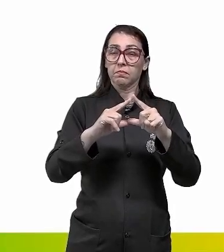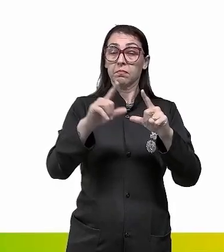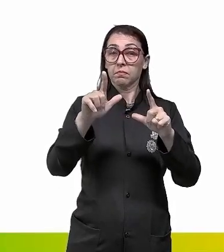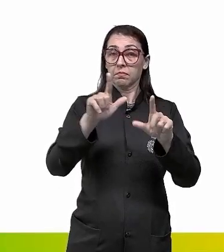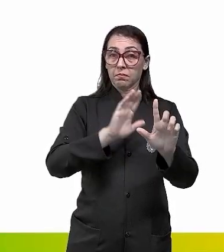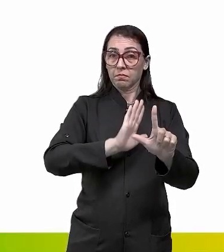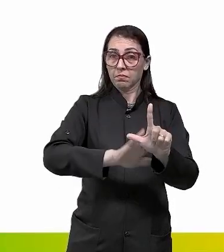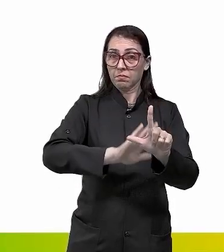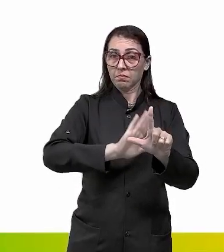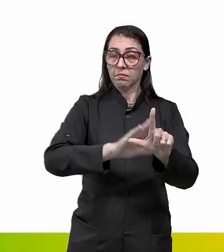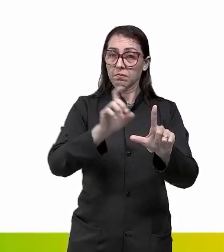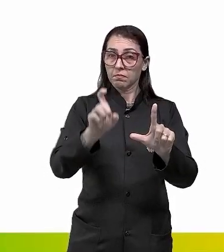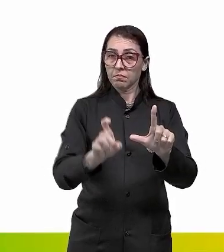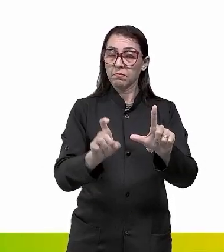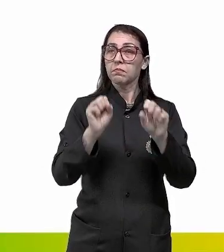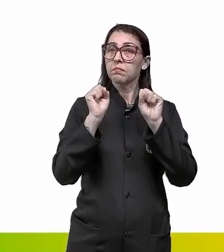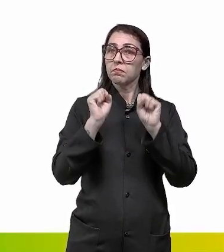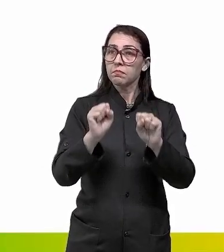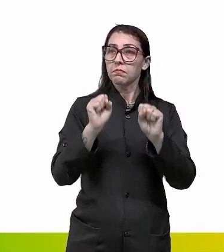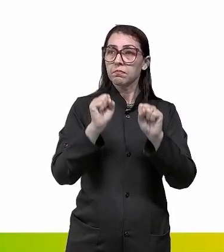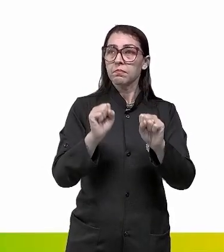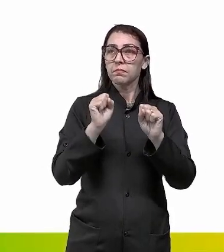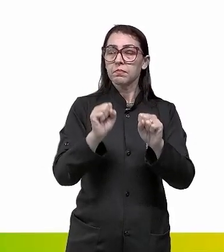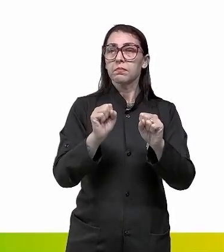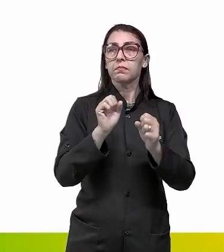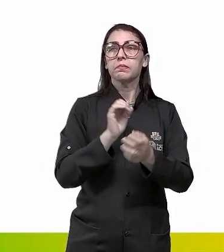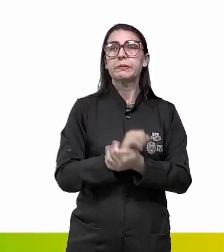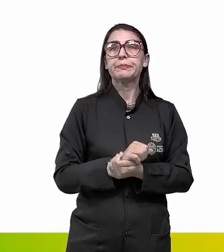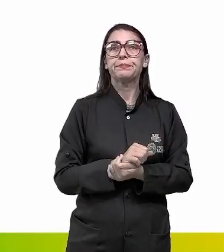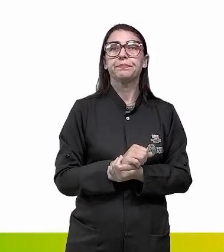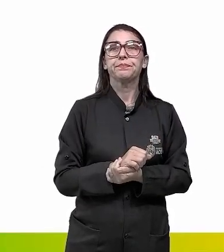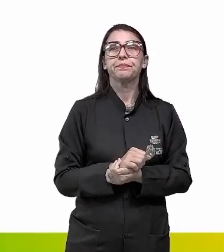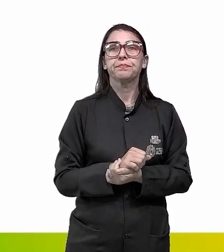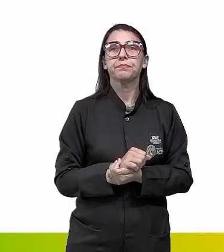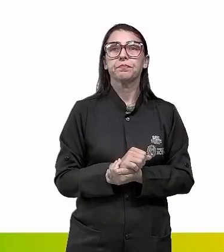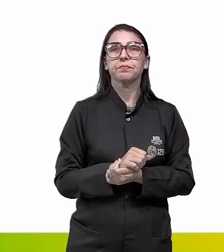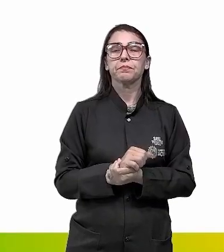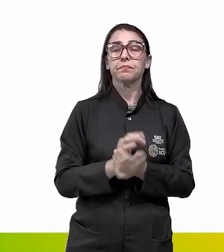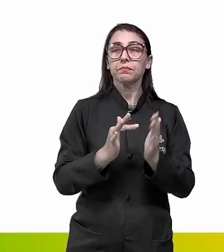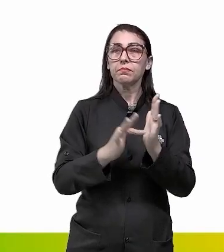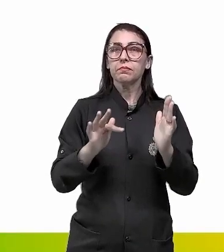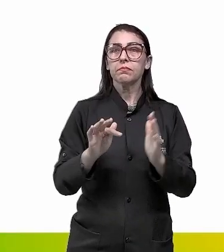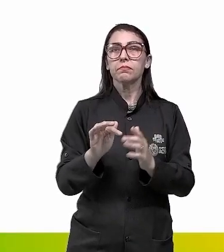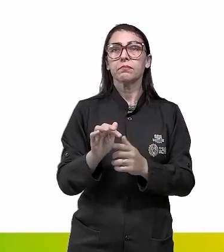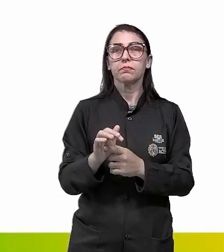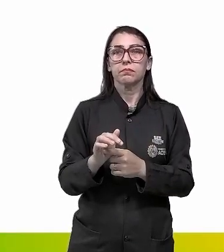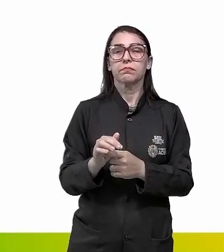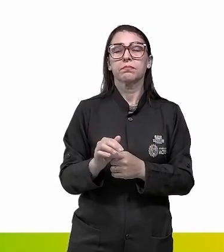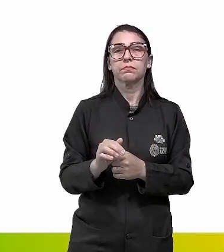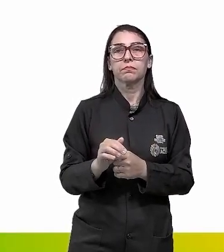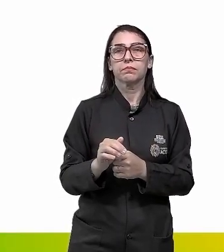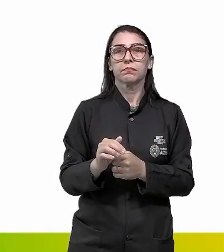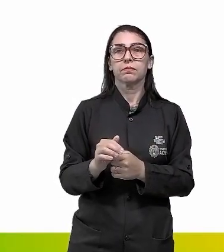x pode ser dada por essa fórmula aqui. Qual é o triângulo